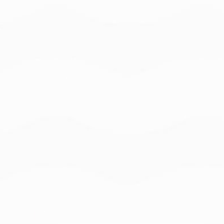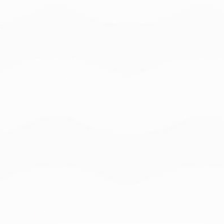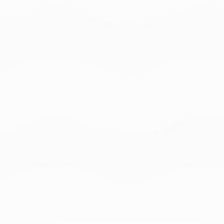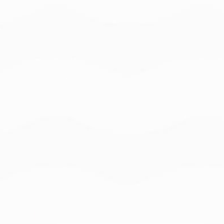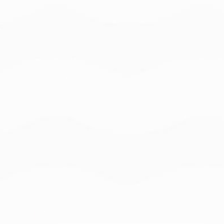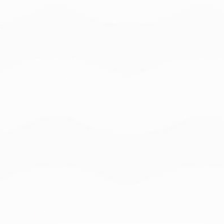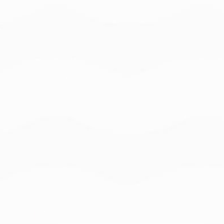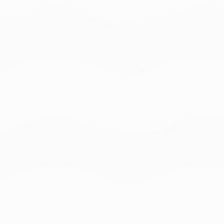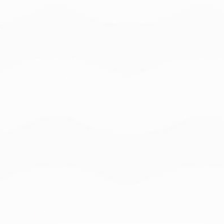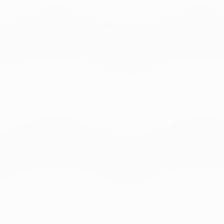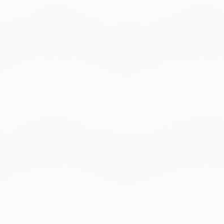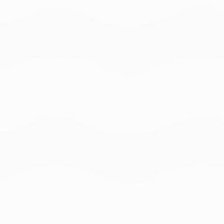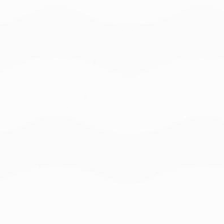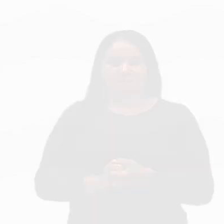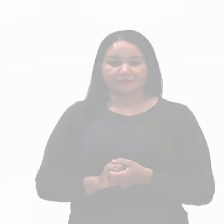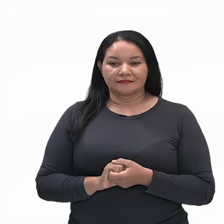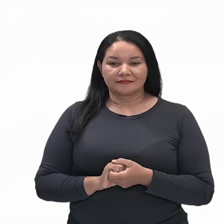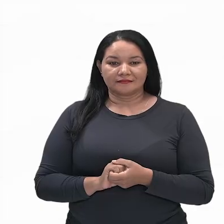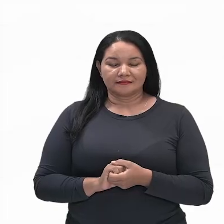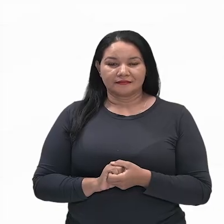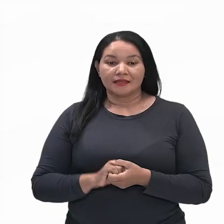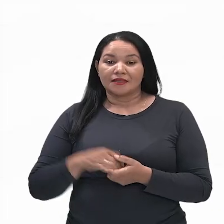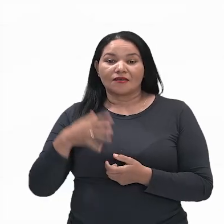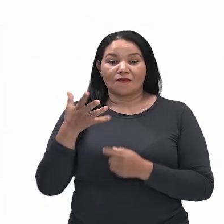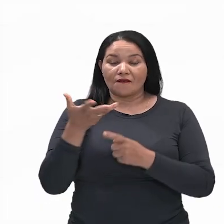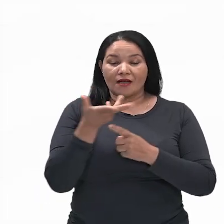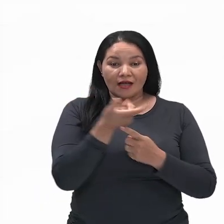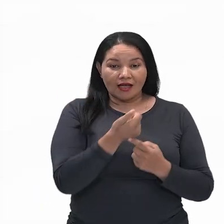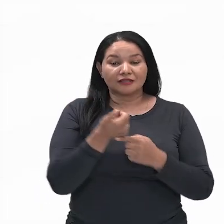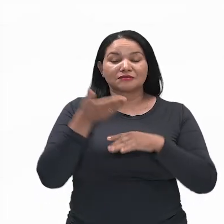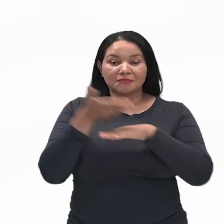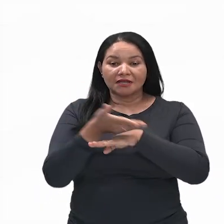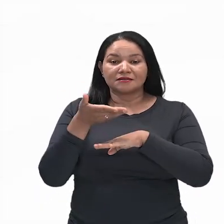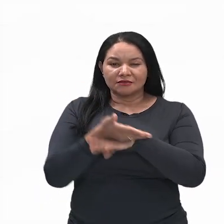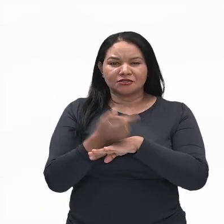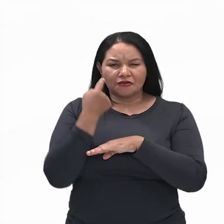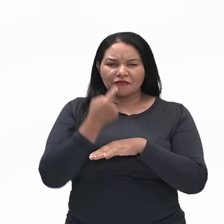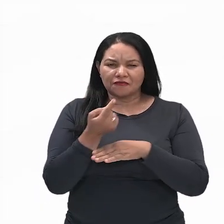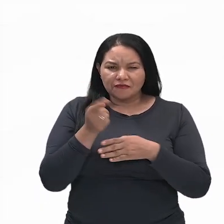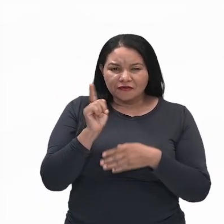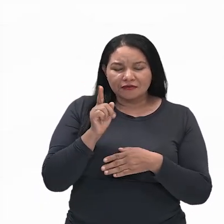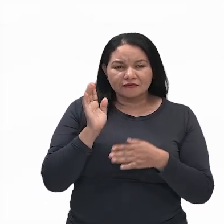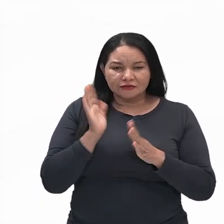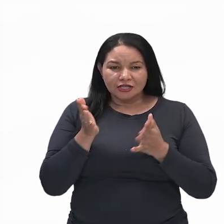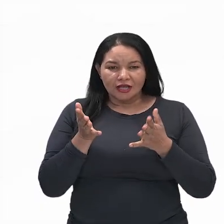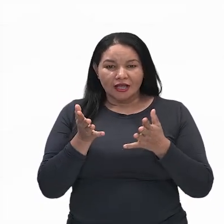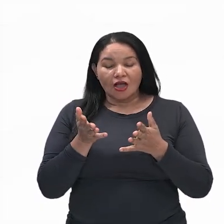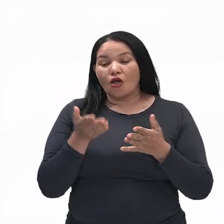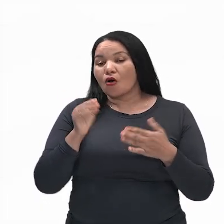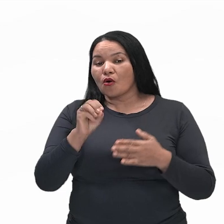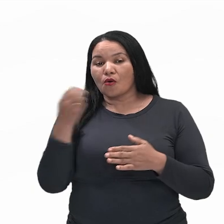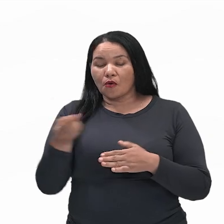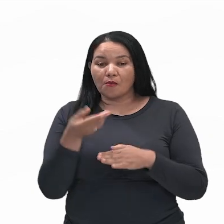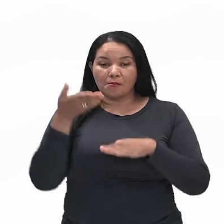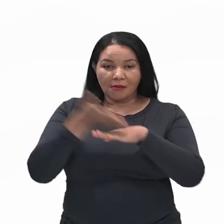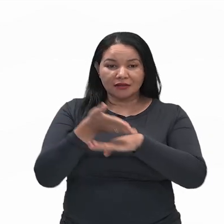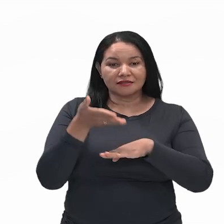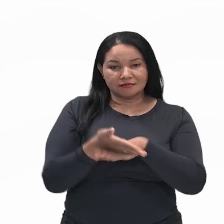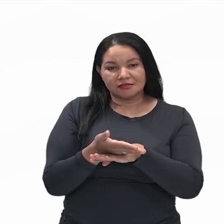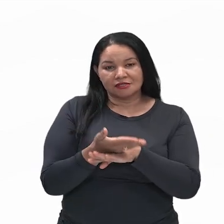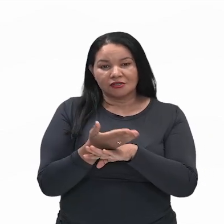ver? Você já ouviu falar da arte participativa? Você já participou de algo que envolva a